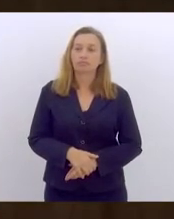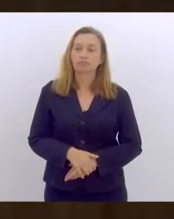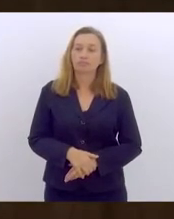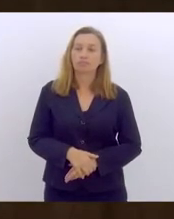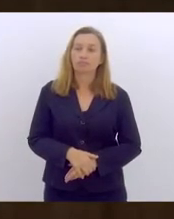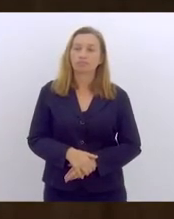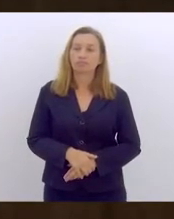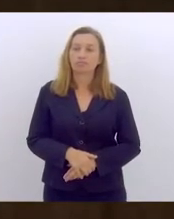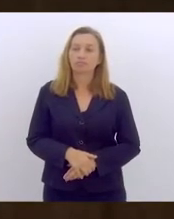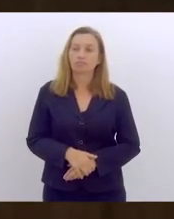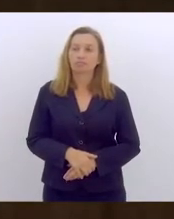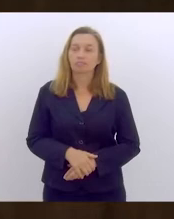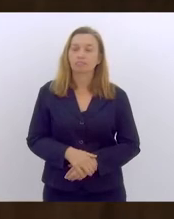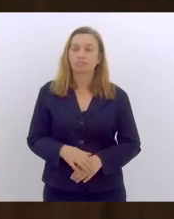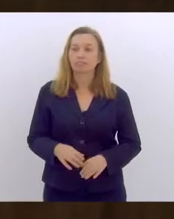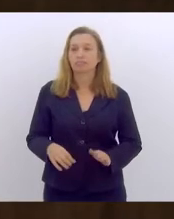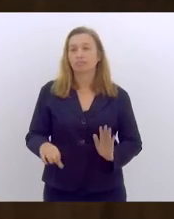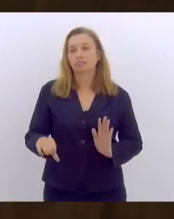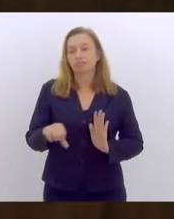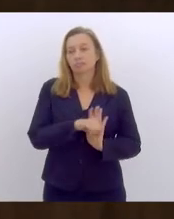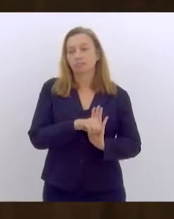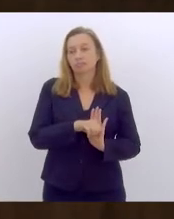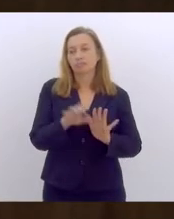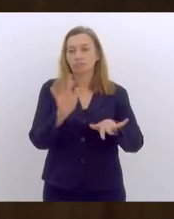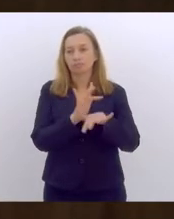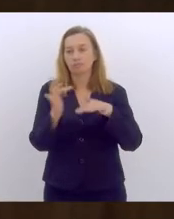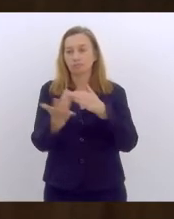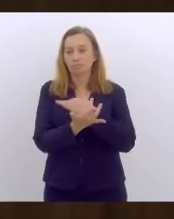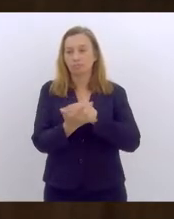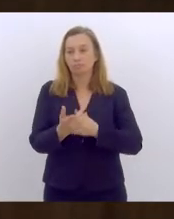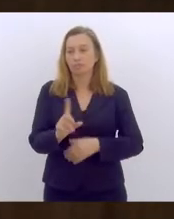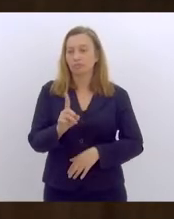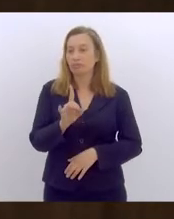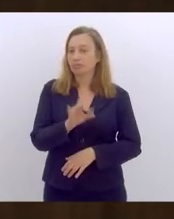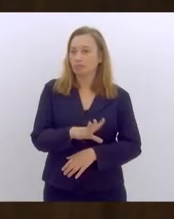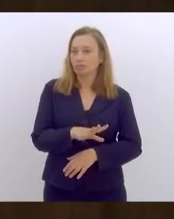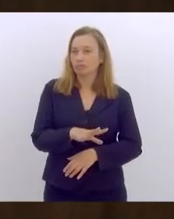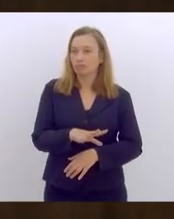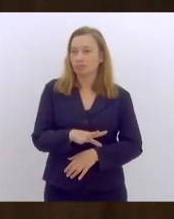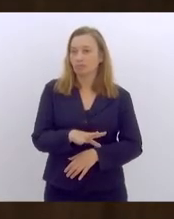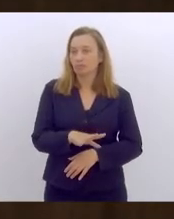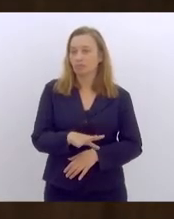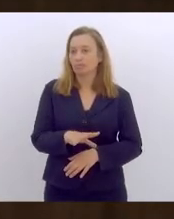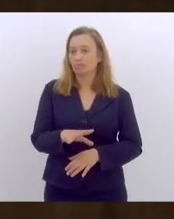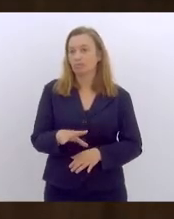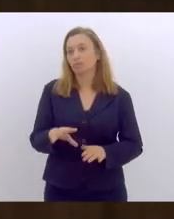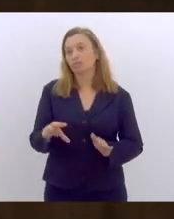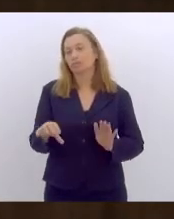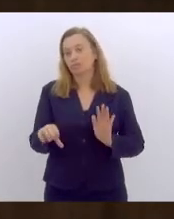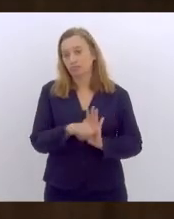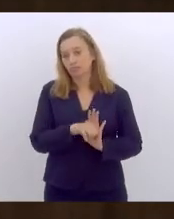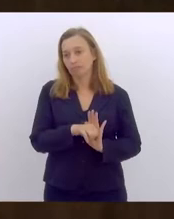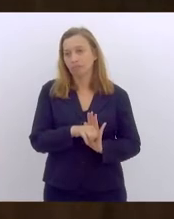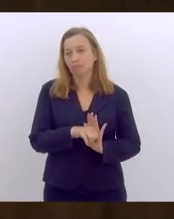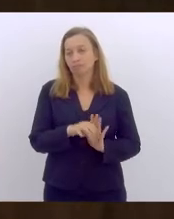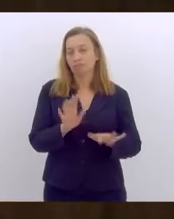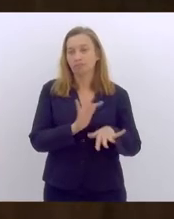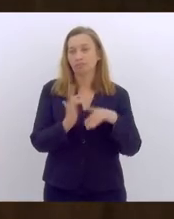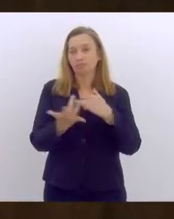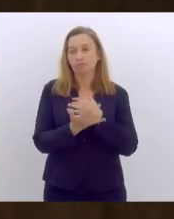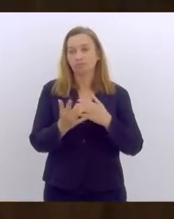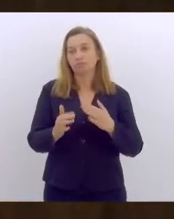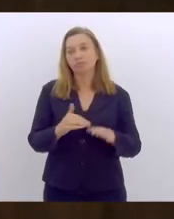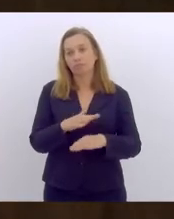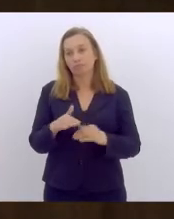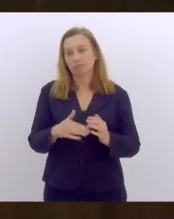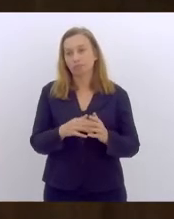os praticados nas redes sociais. E não é somente a penalidade do crime nas redes